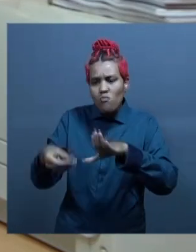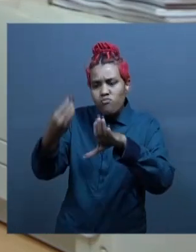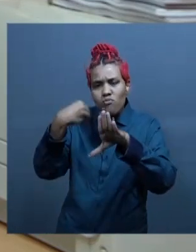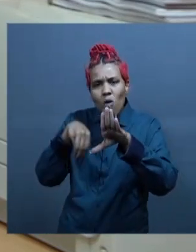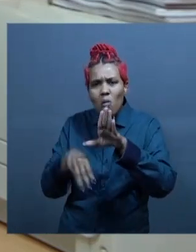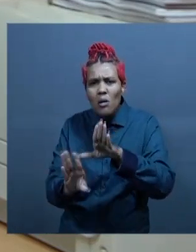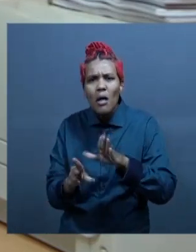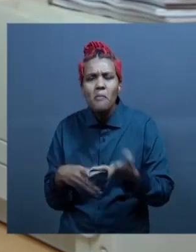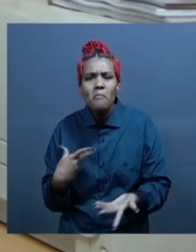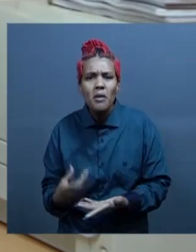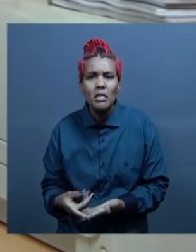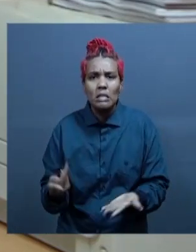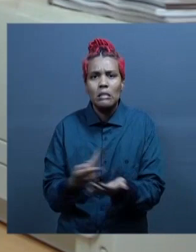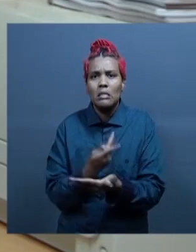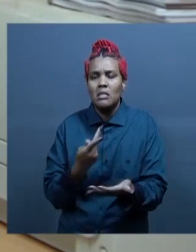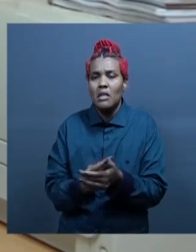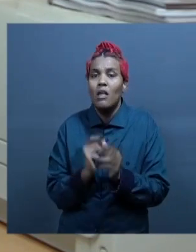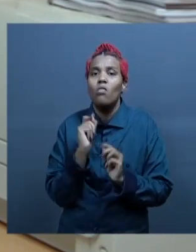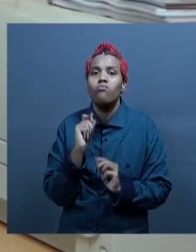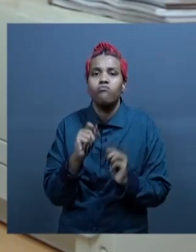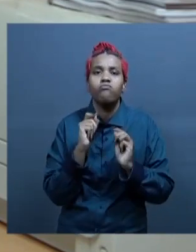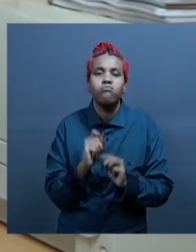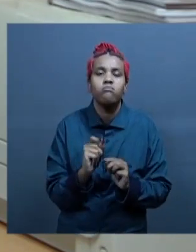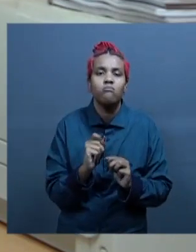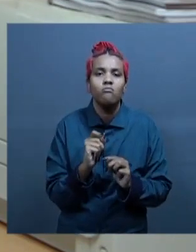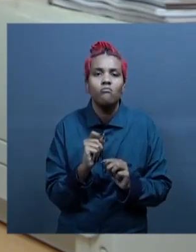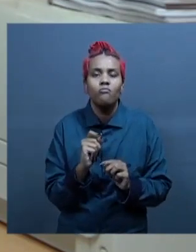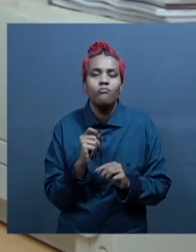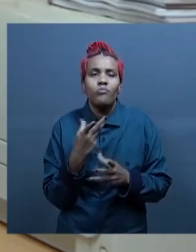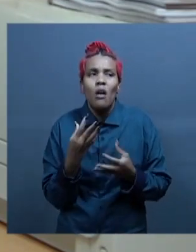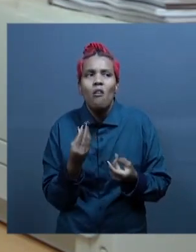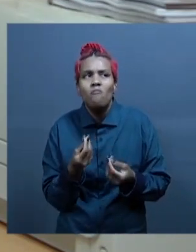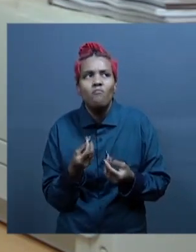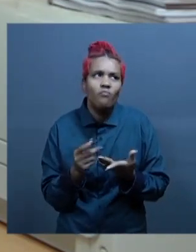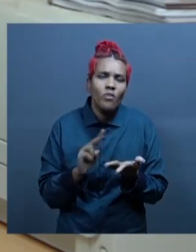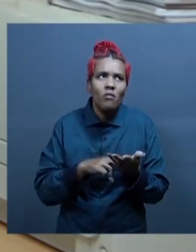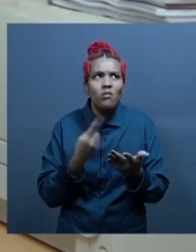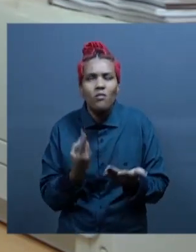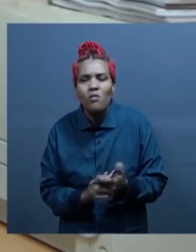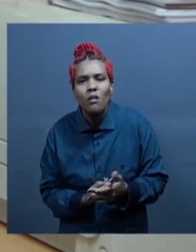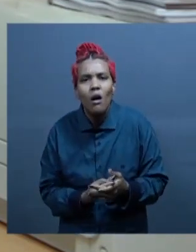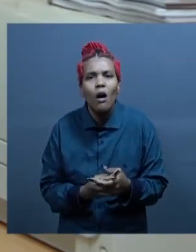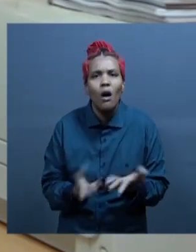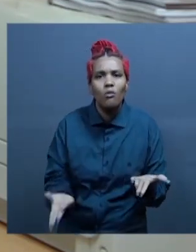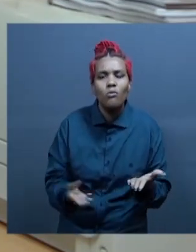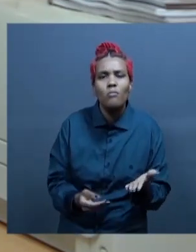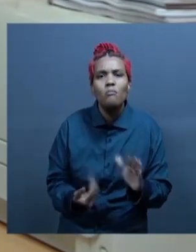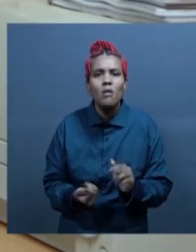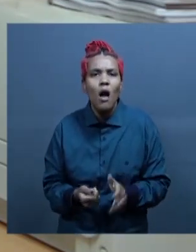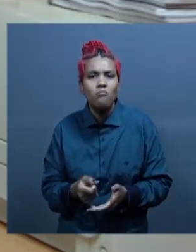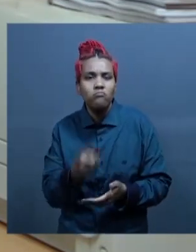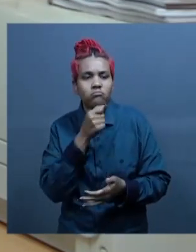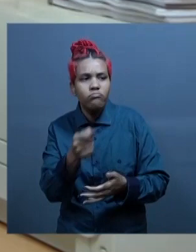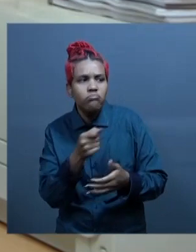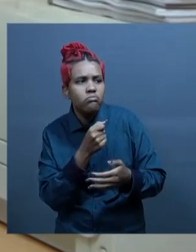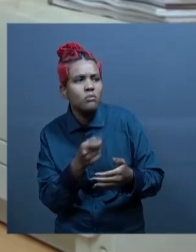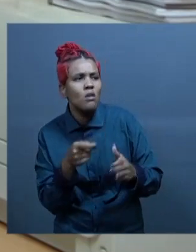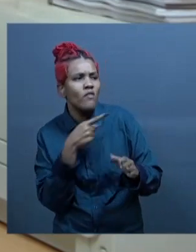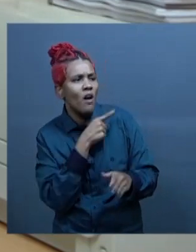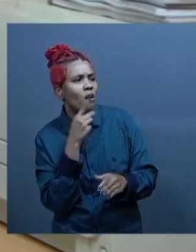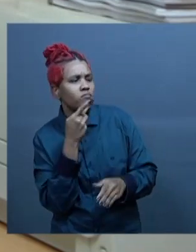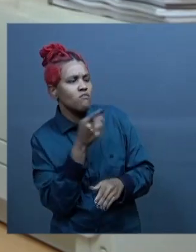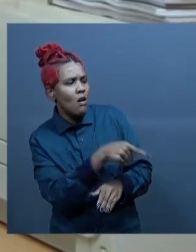frase mal colocada pode significar a uma nota à imprensa pra que se corrija o